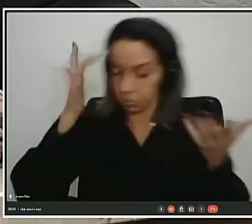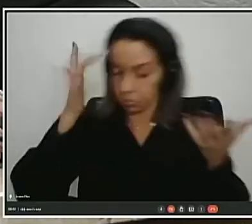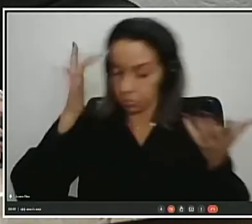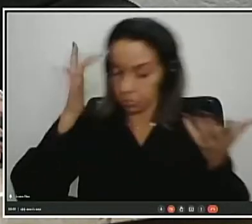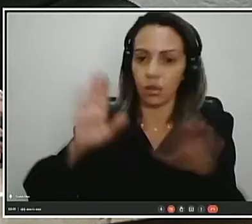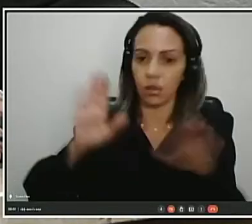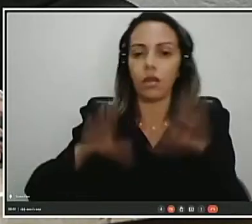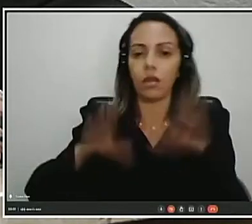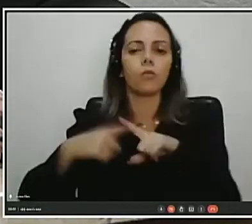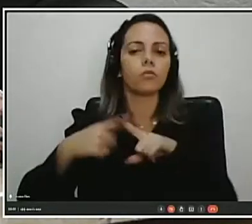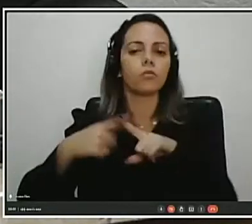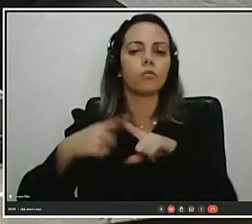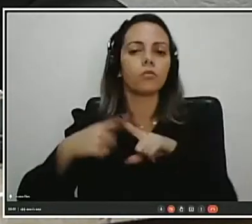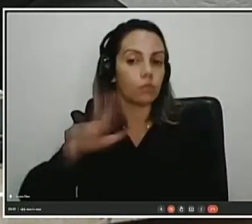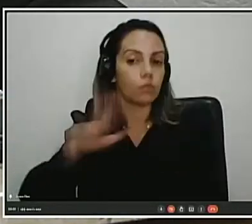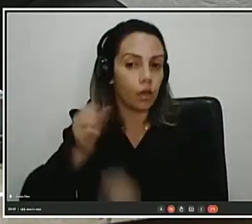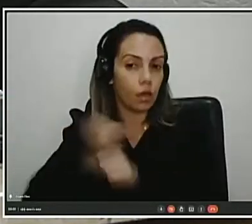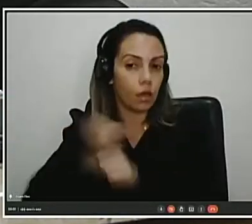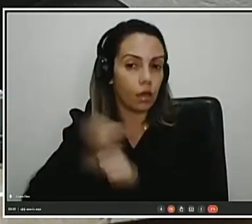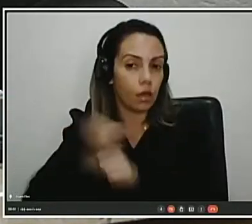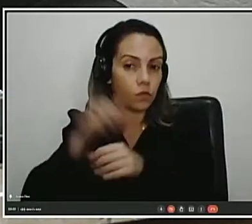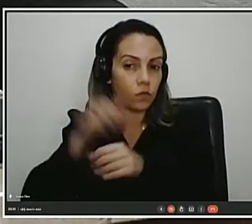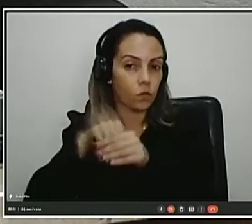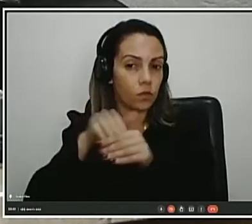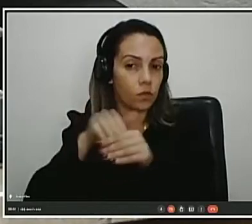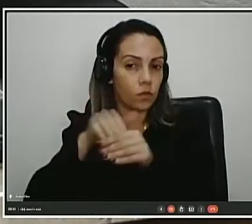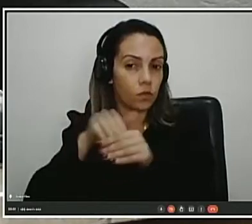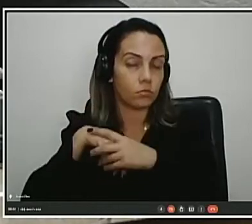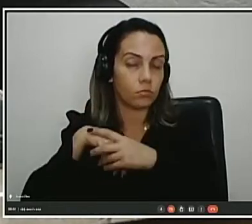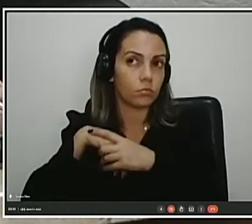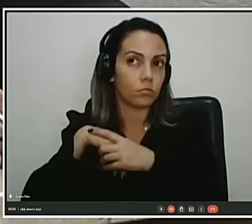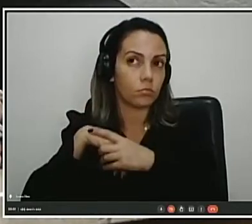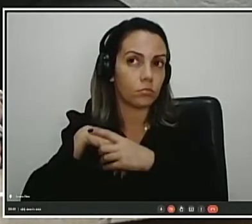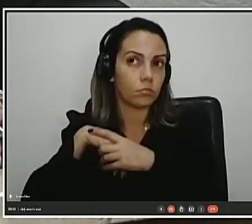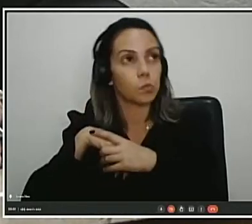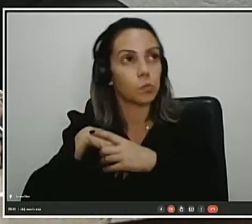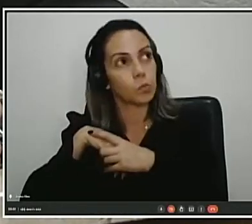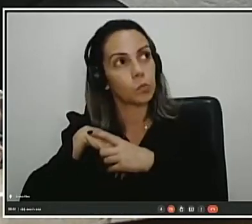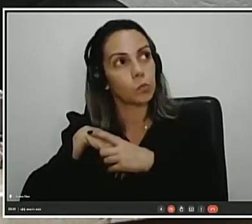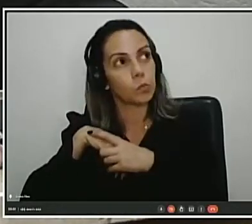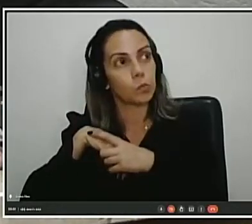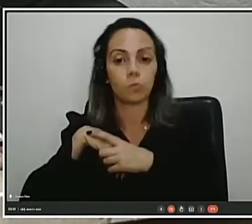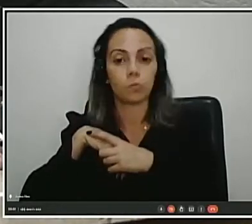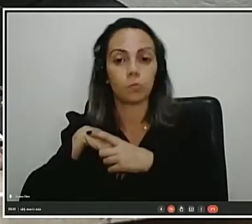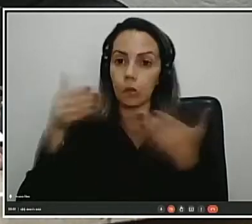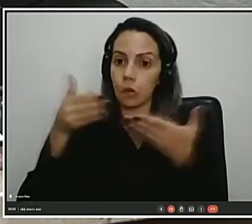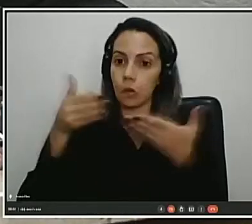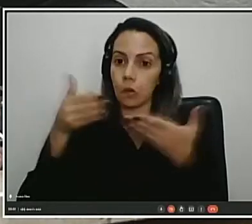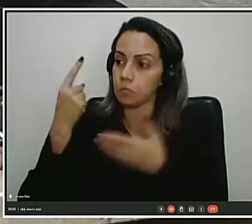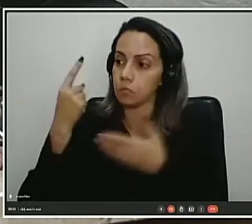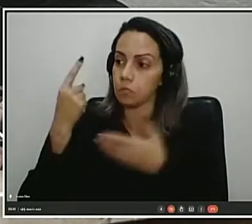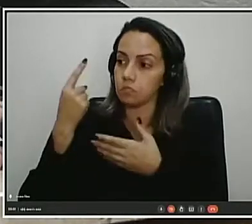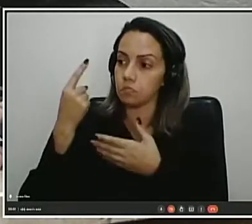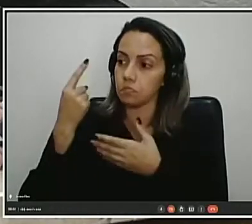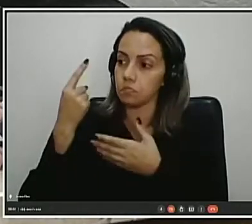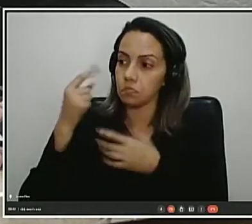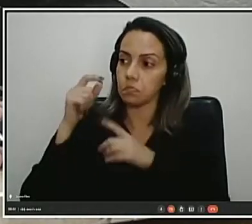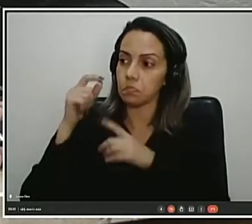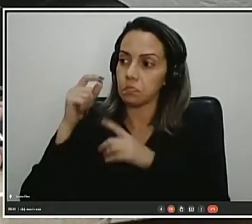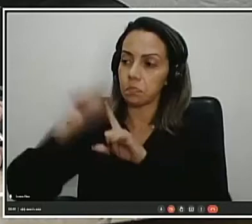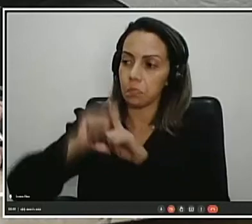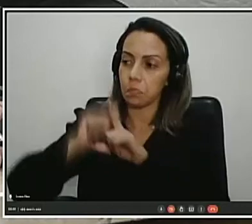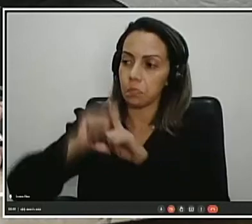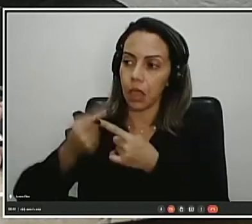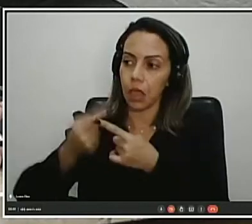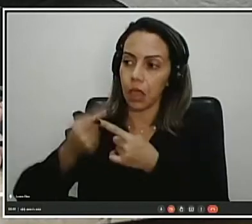não era um ano eleitoral, né. Agora, há um mês atrás, nesse mês mesmo aí,